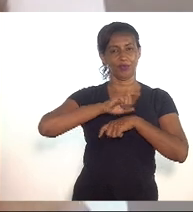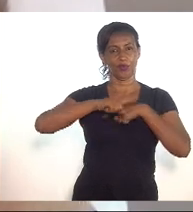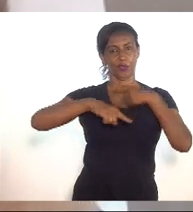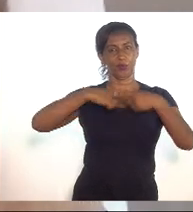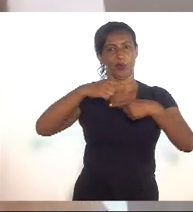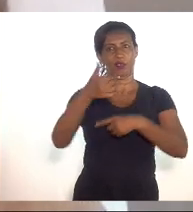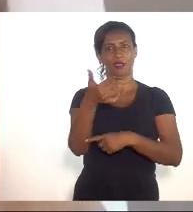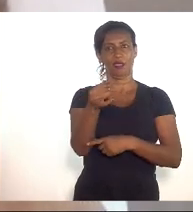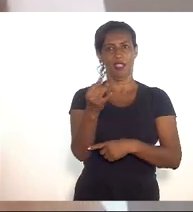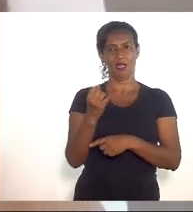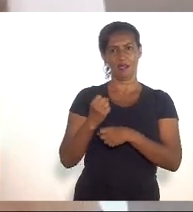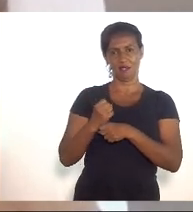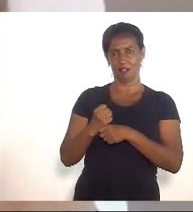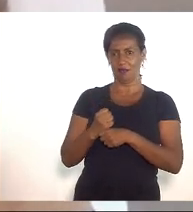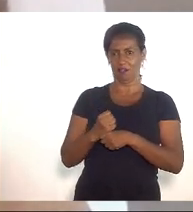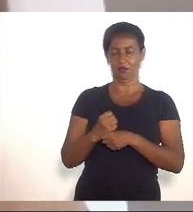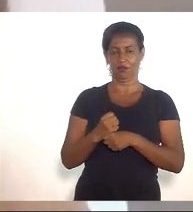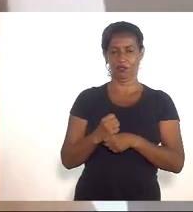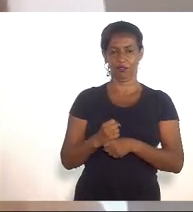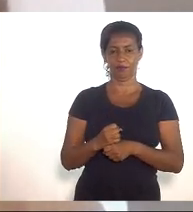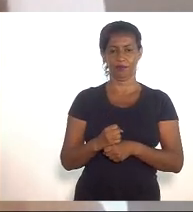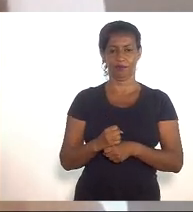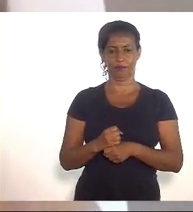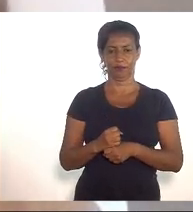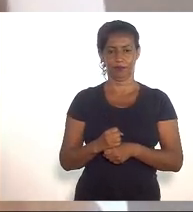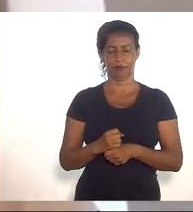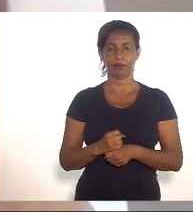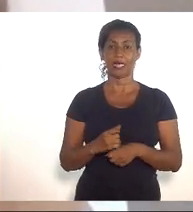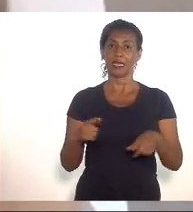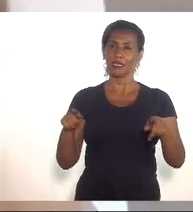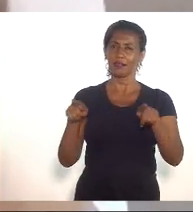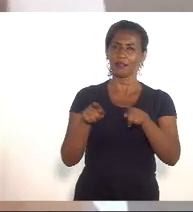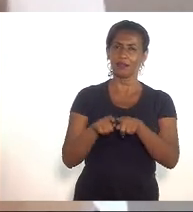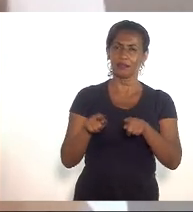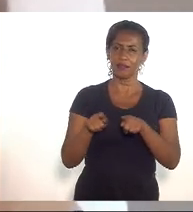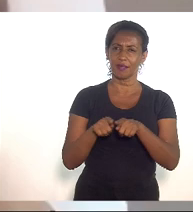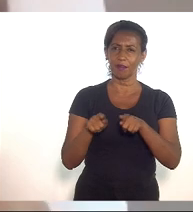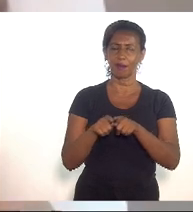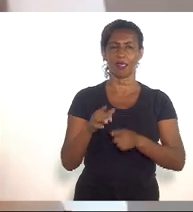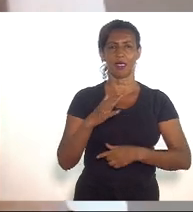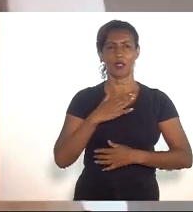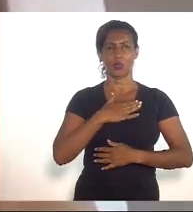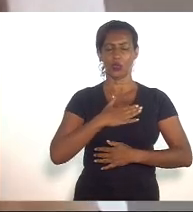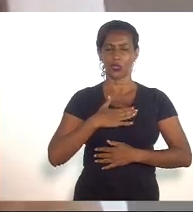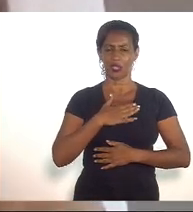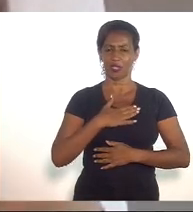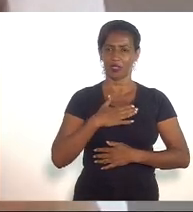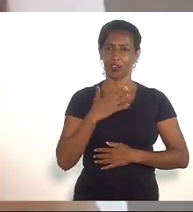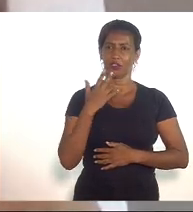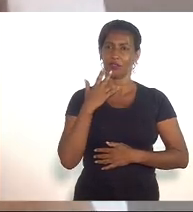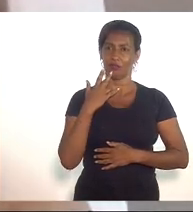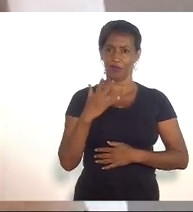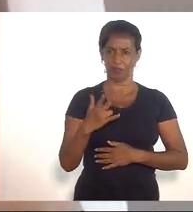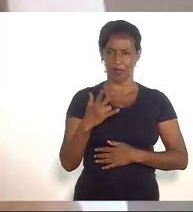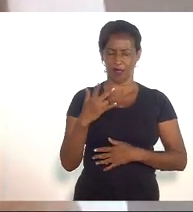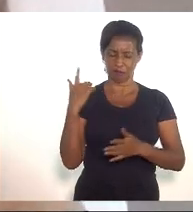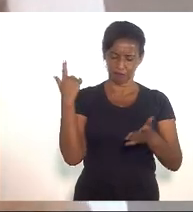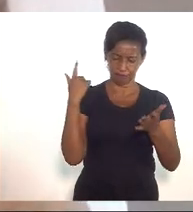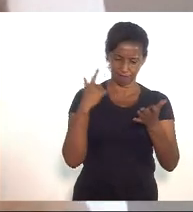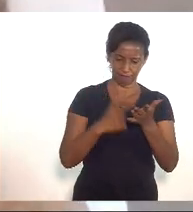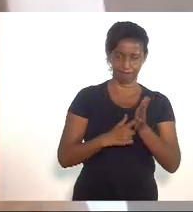10 anos, digamos assim. Algo também que eu gostaria de fazer questão de